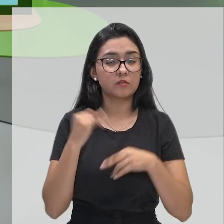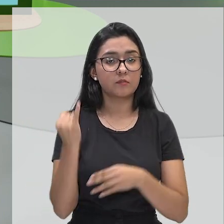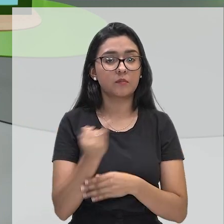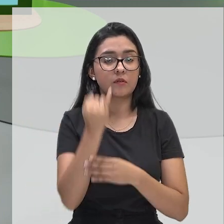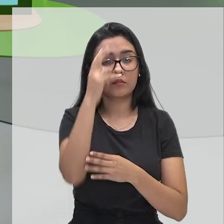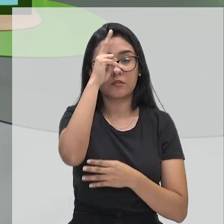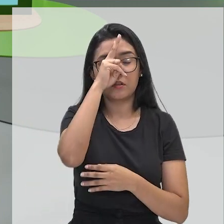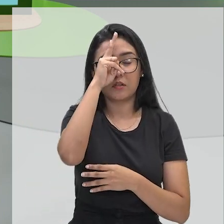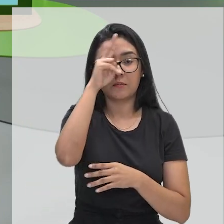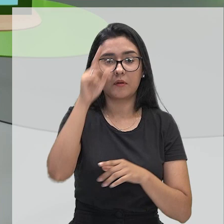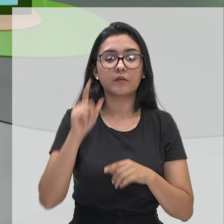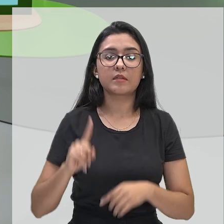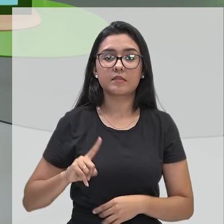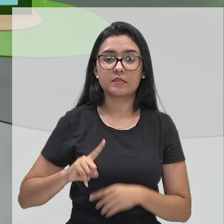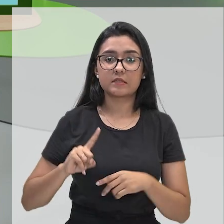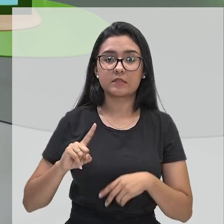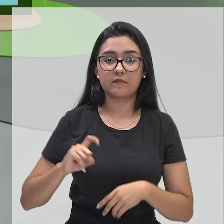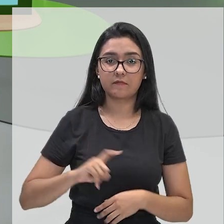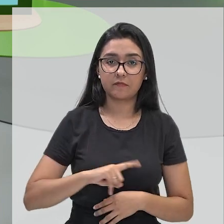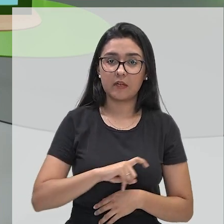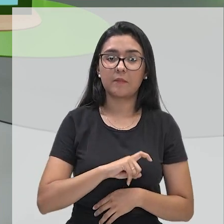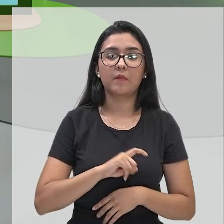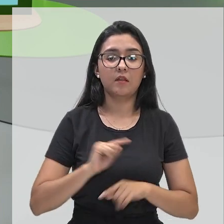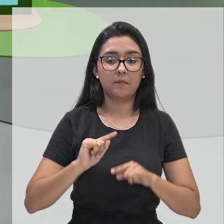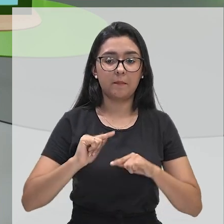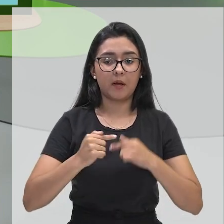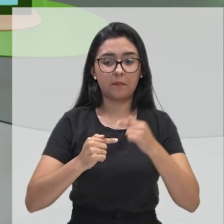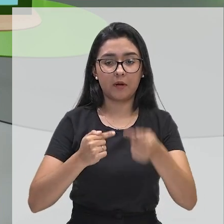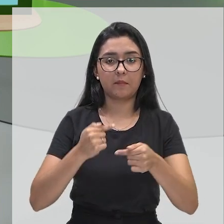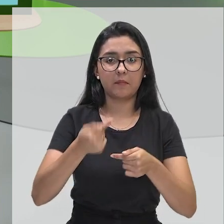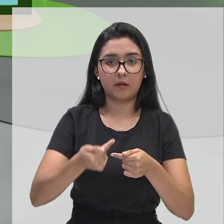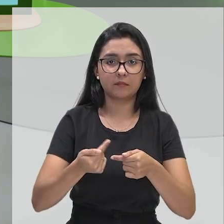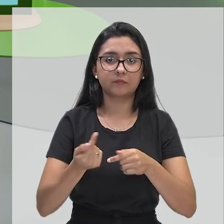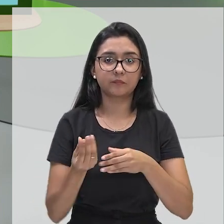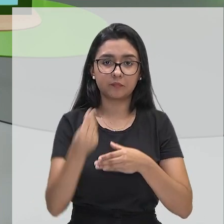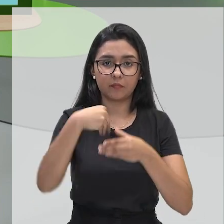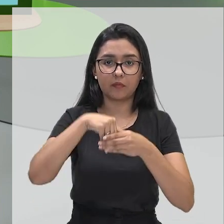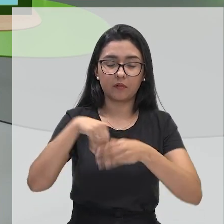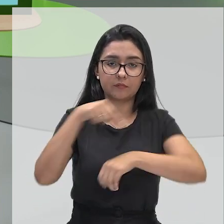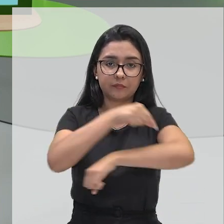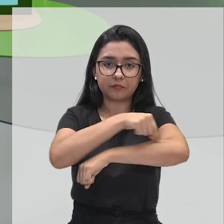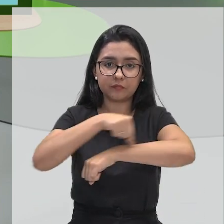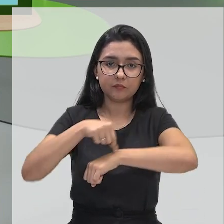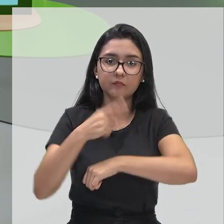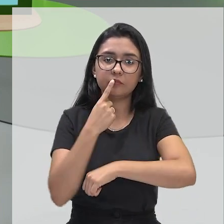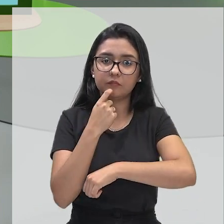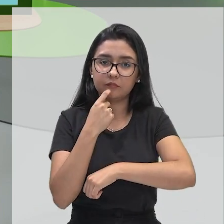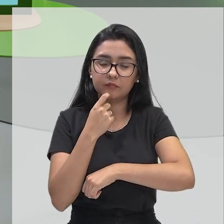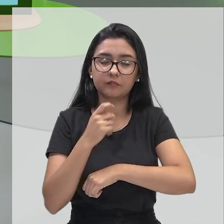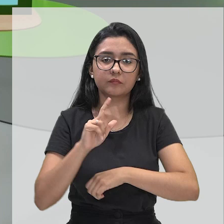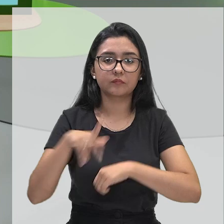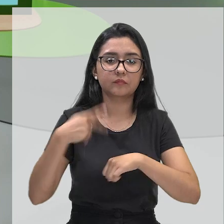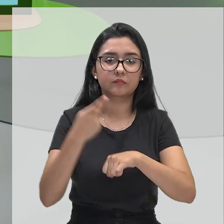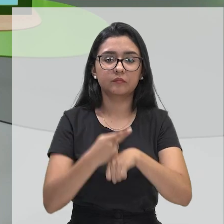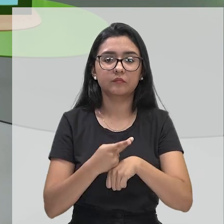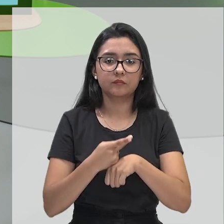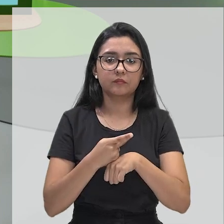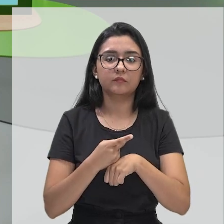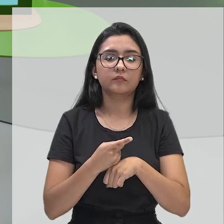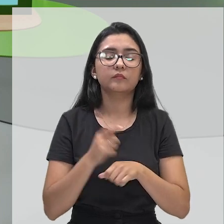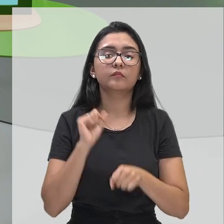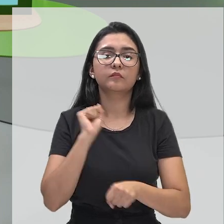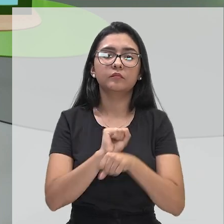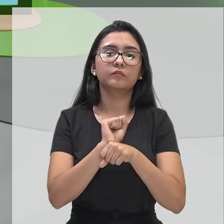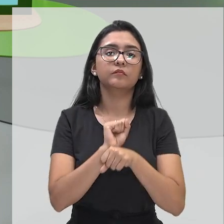que esse verme, né, ele vai se reproduzir dentro da corrente sanguínea das pessoas e depois ele vai